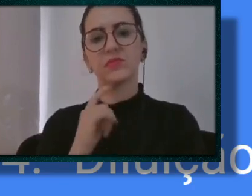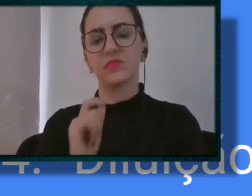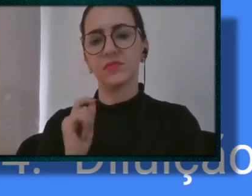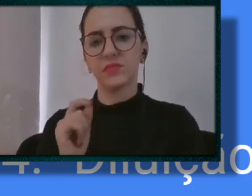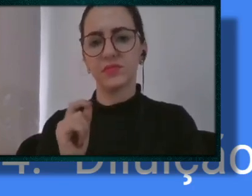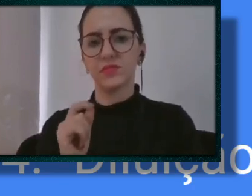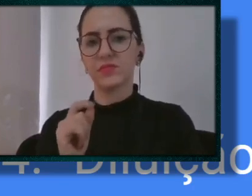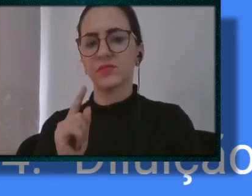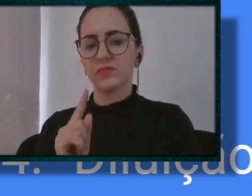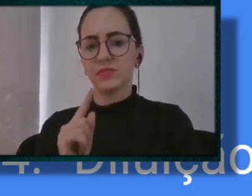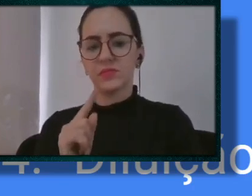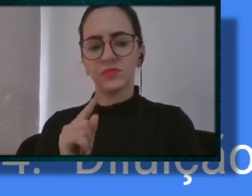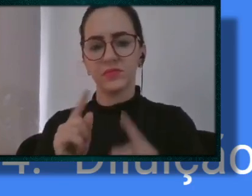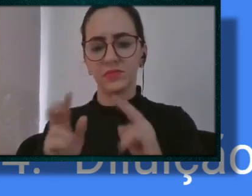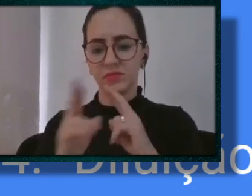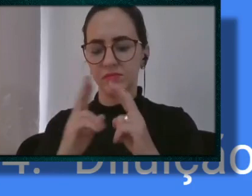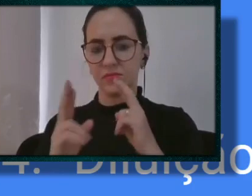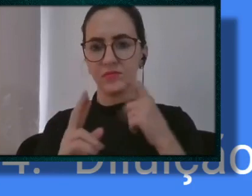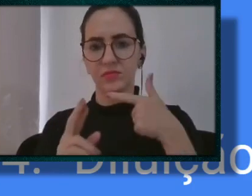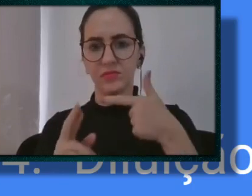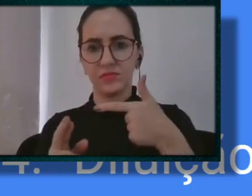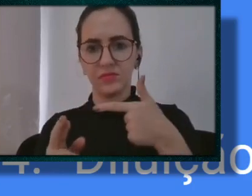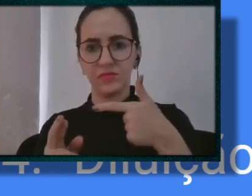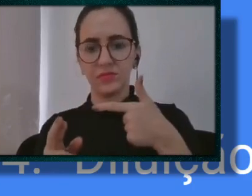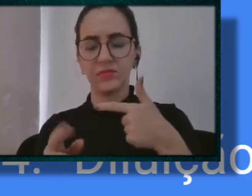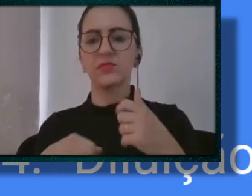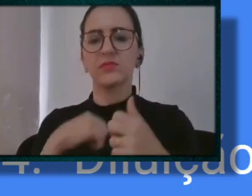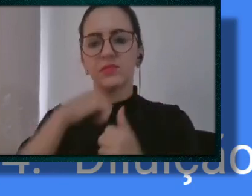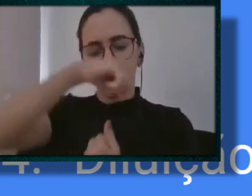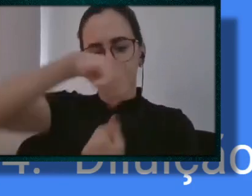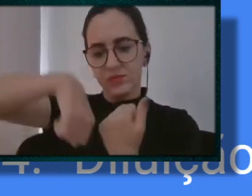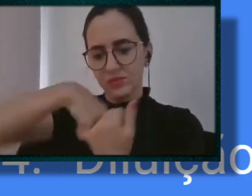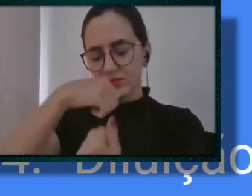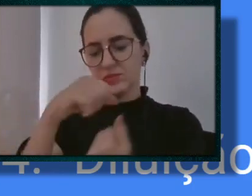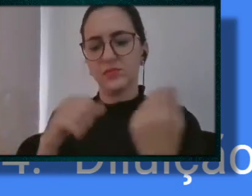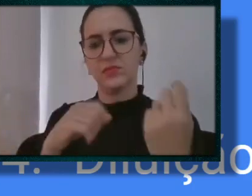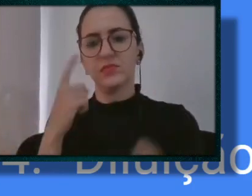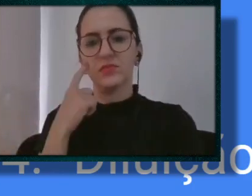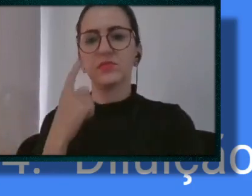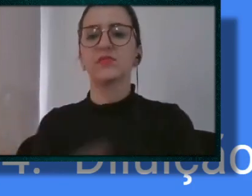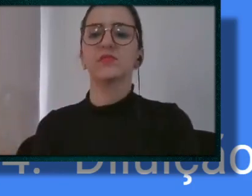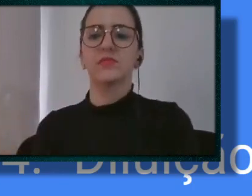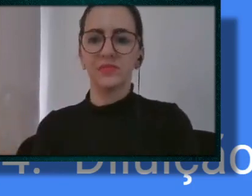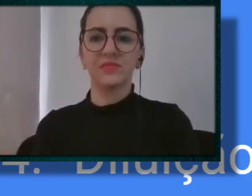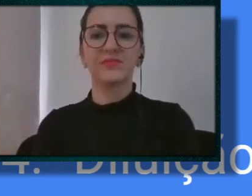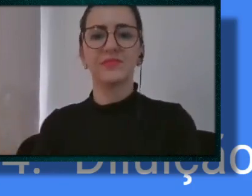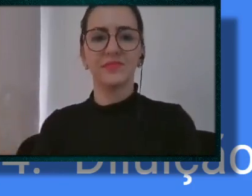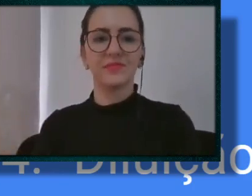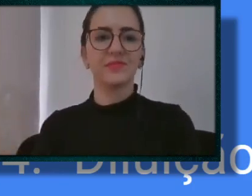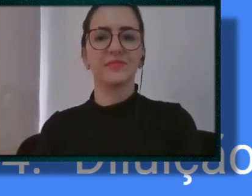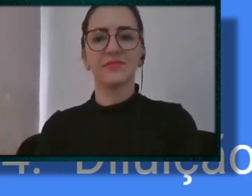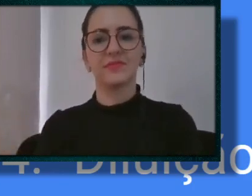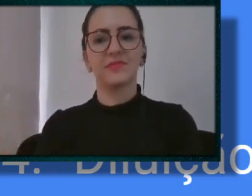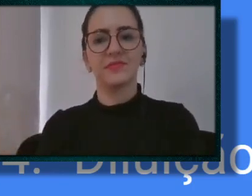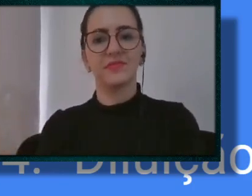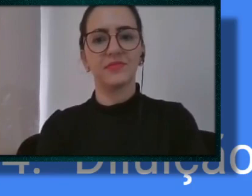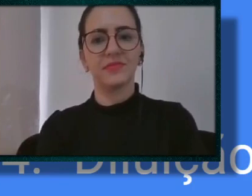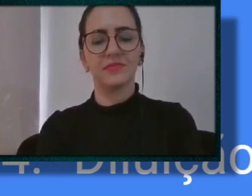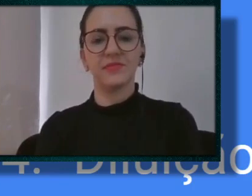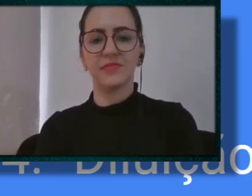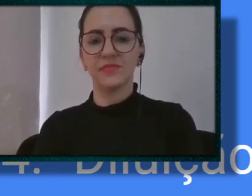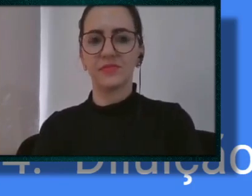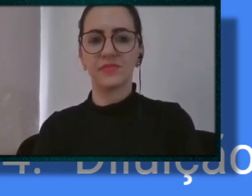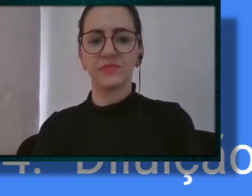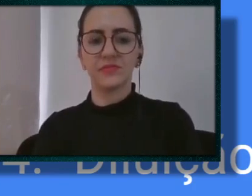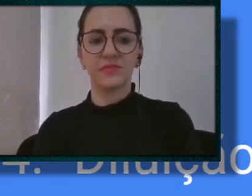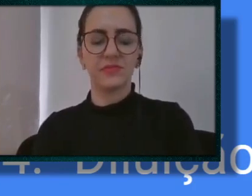estão percebendo que quando eu comecei minha aula começou um barulho agora terrível aqui? Ó. Espero que não esteja captando muito com vocês aí,